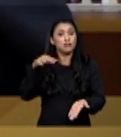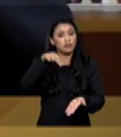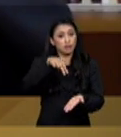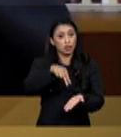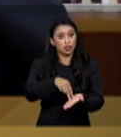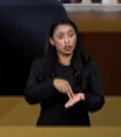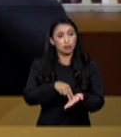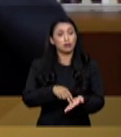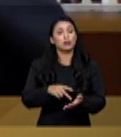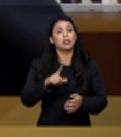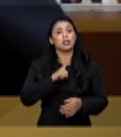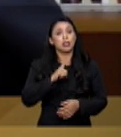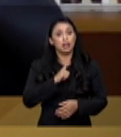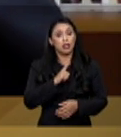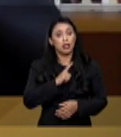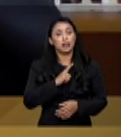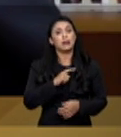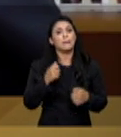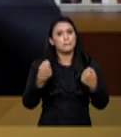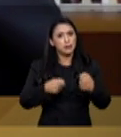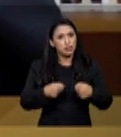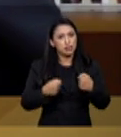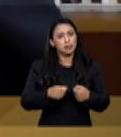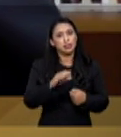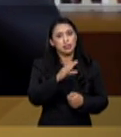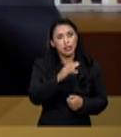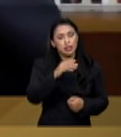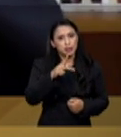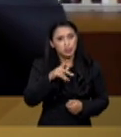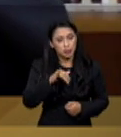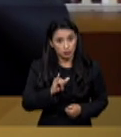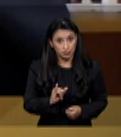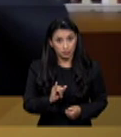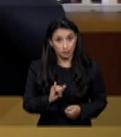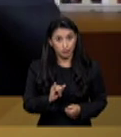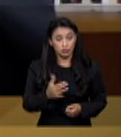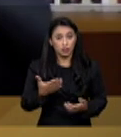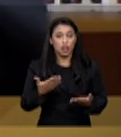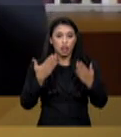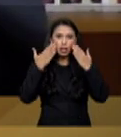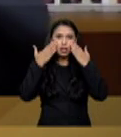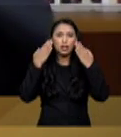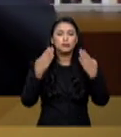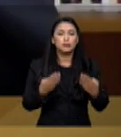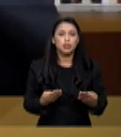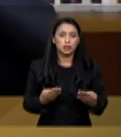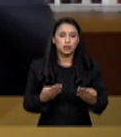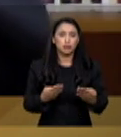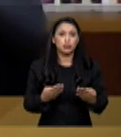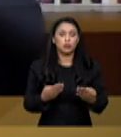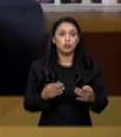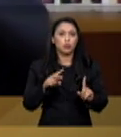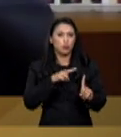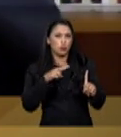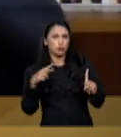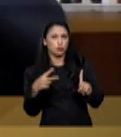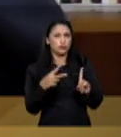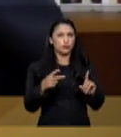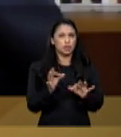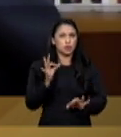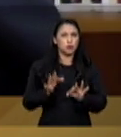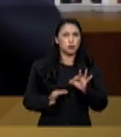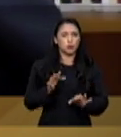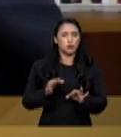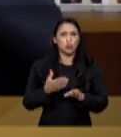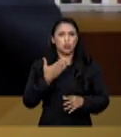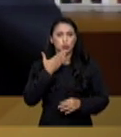resistência pessoal à instalação da comissão. E apresentam, do ponto de vista jurídico, a favor